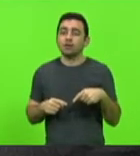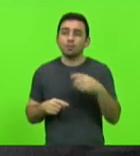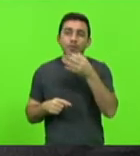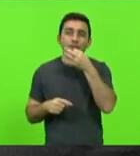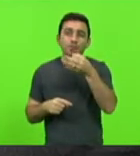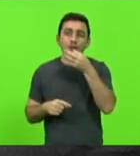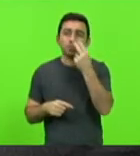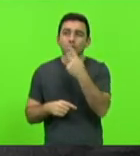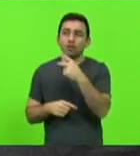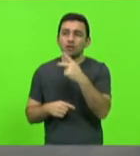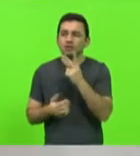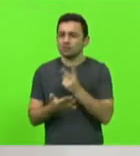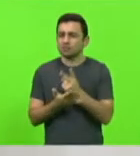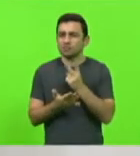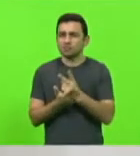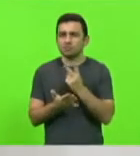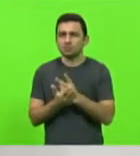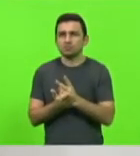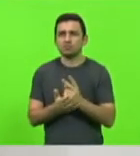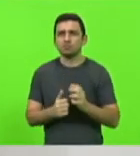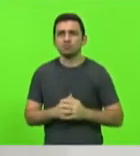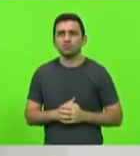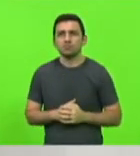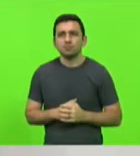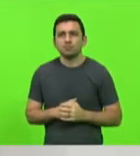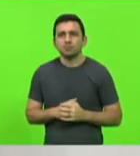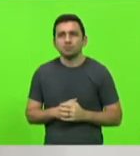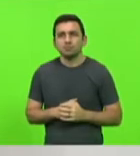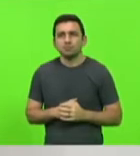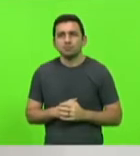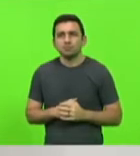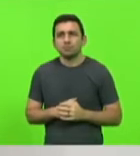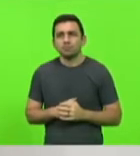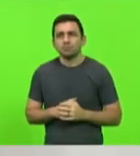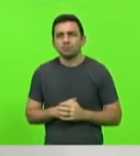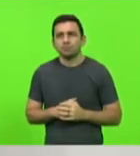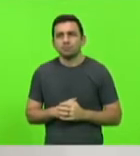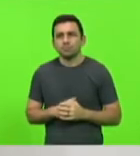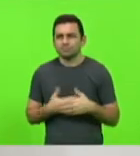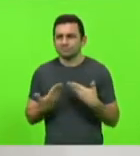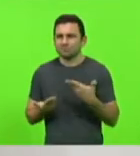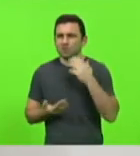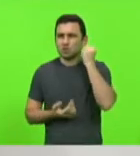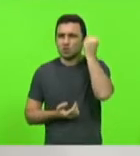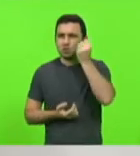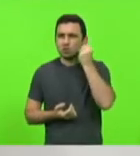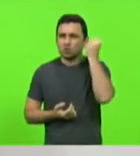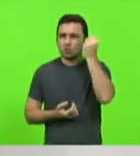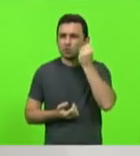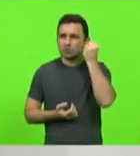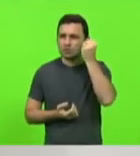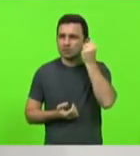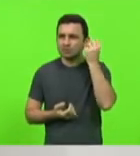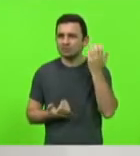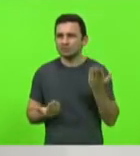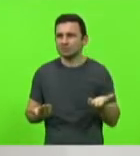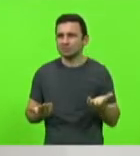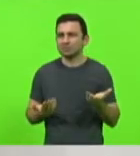tira ponto. Isso aqui é grave. Uma matéria de sociologia